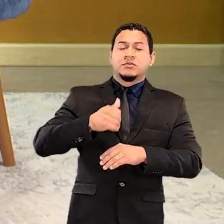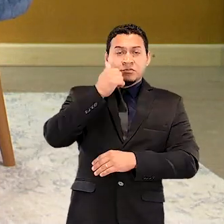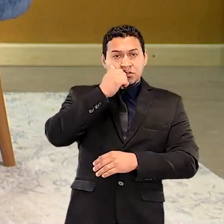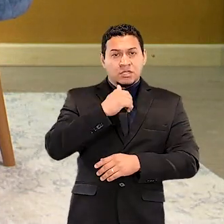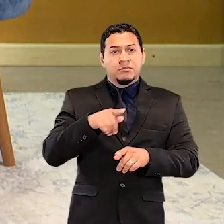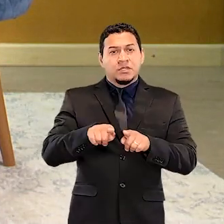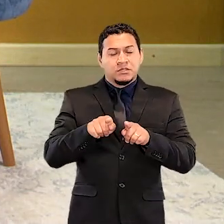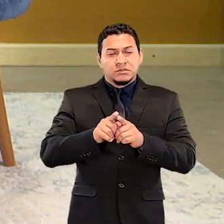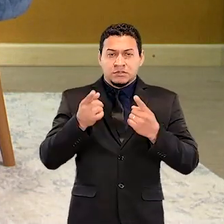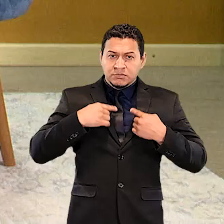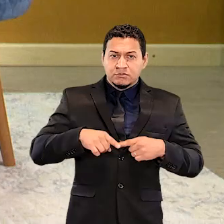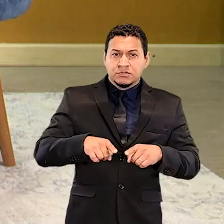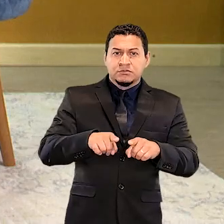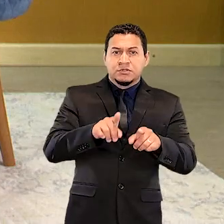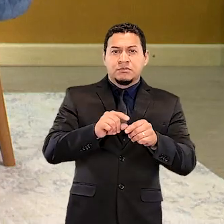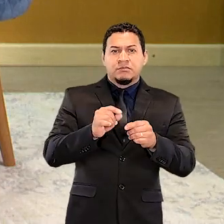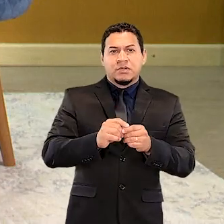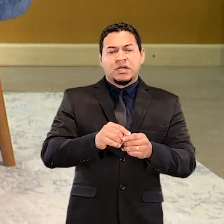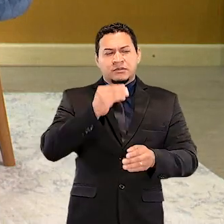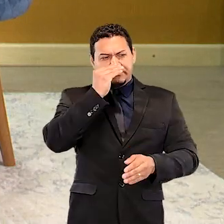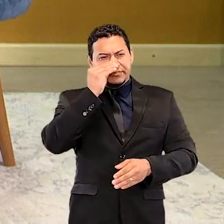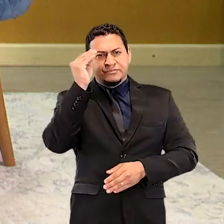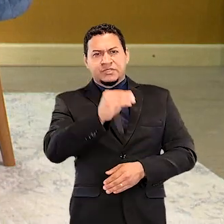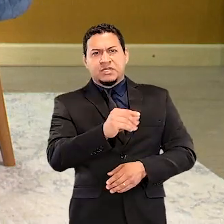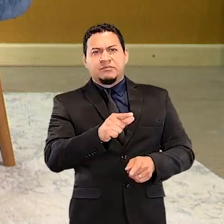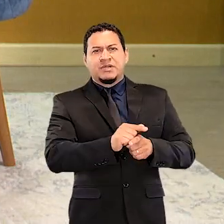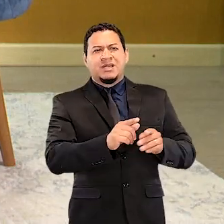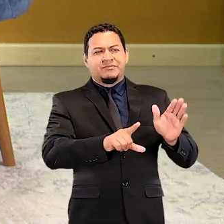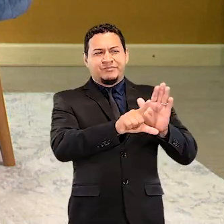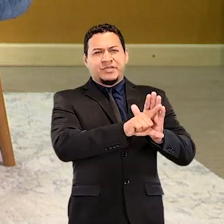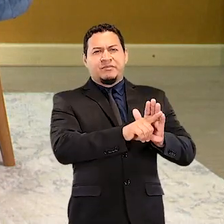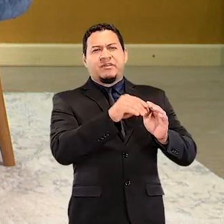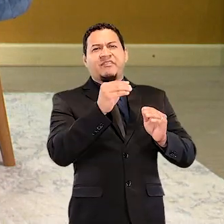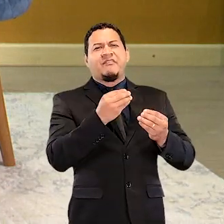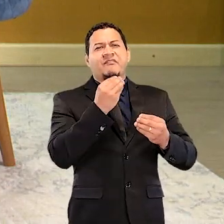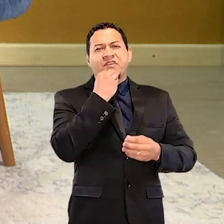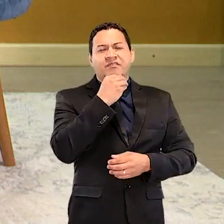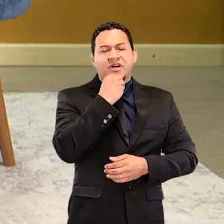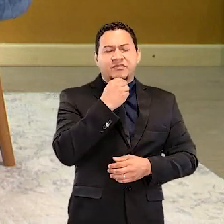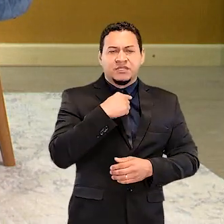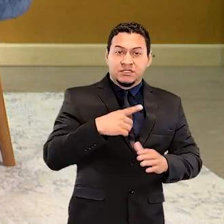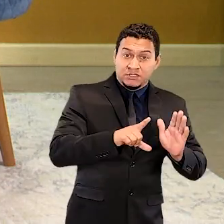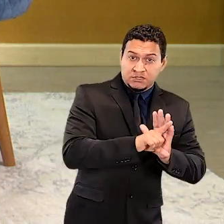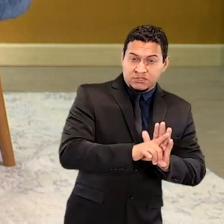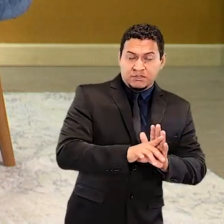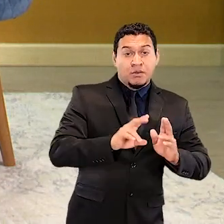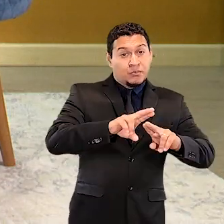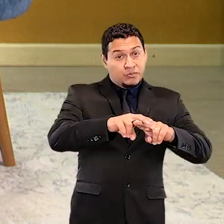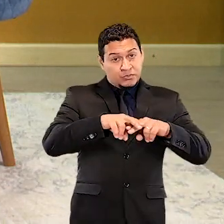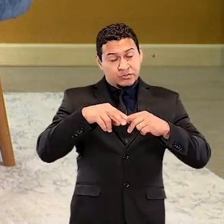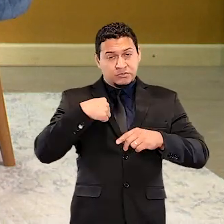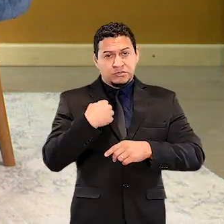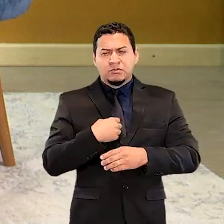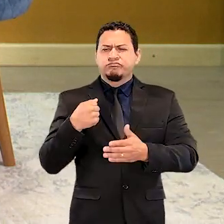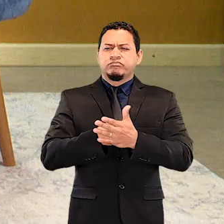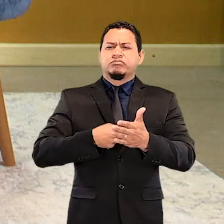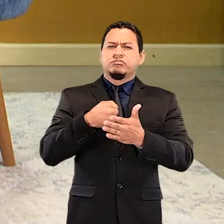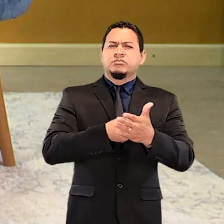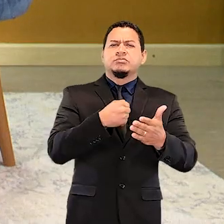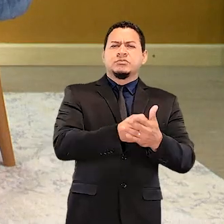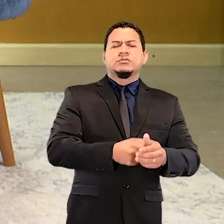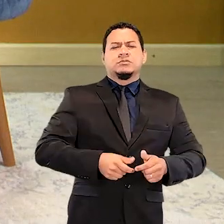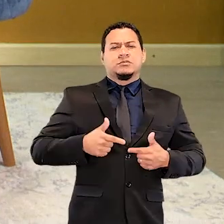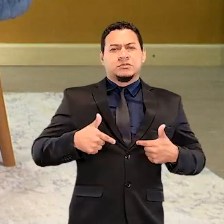com esse efeito para desestigmatizar, para deslegitimar esta pauta. Então, nós temos passado por isso. Então, é